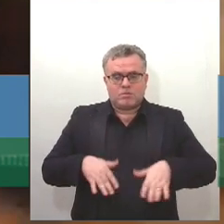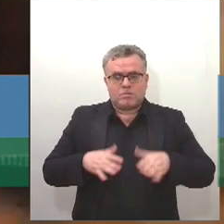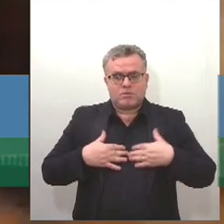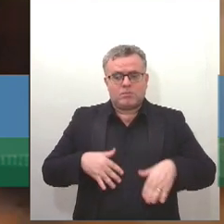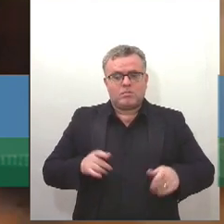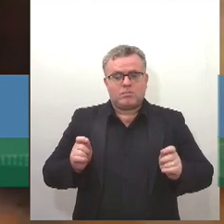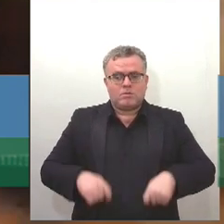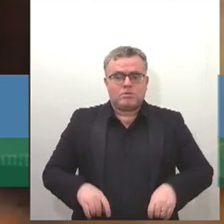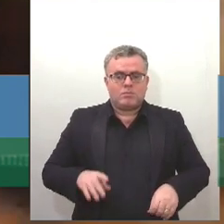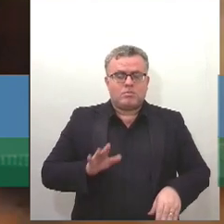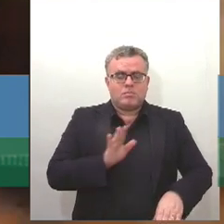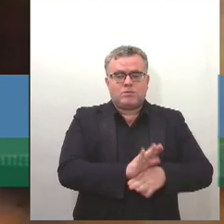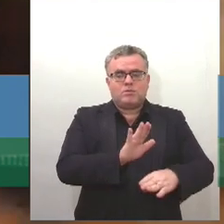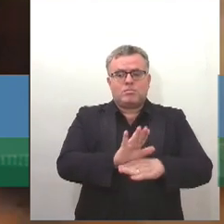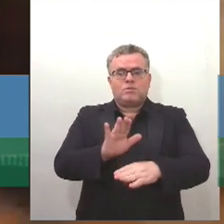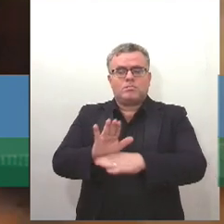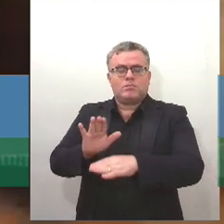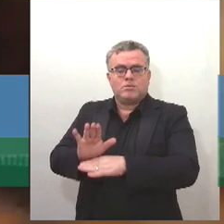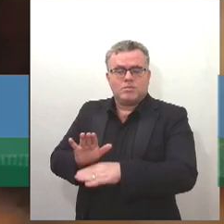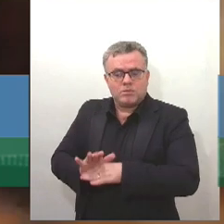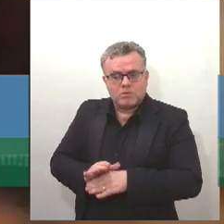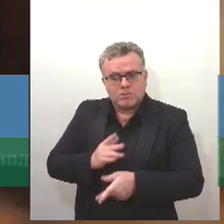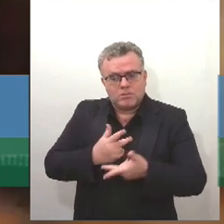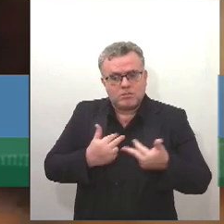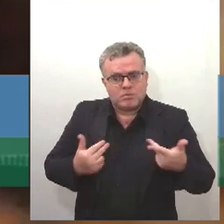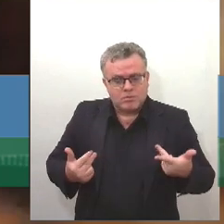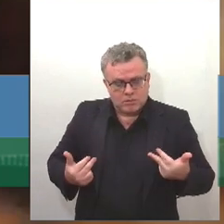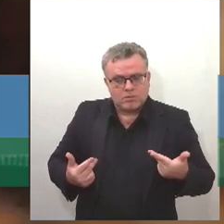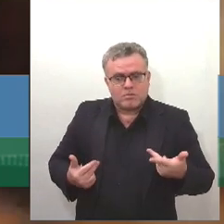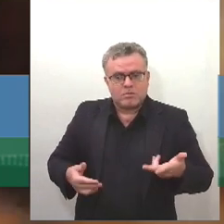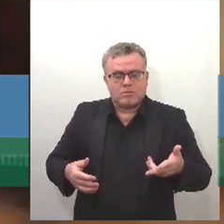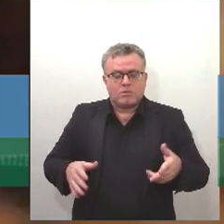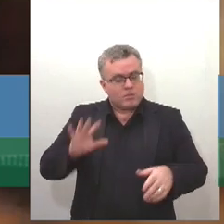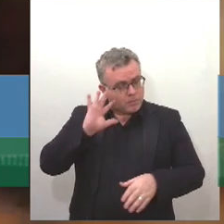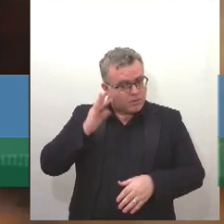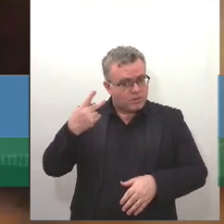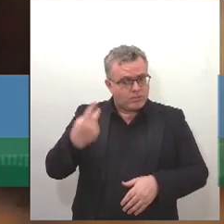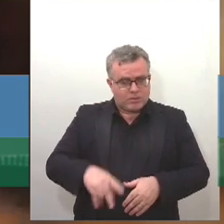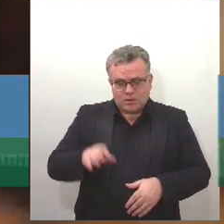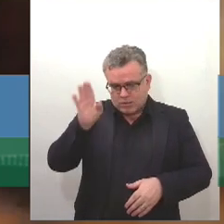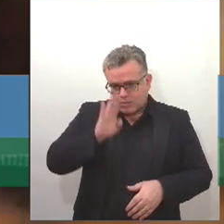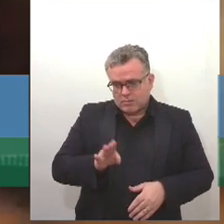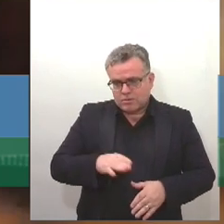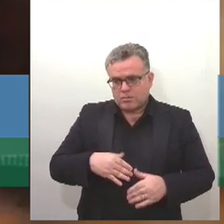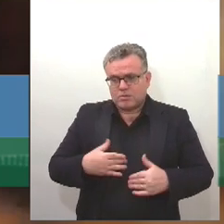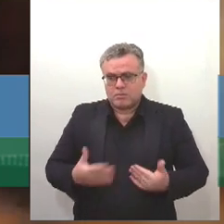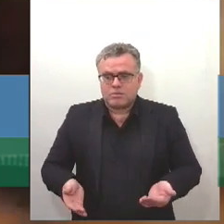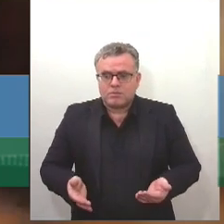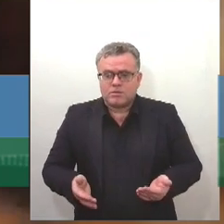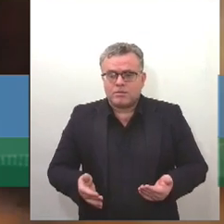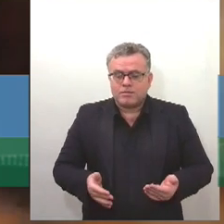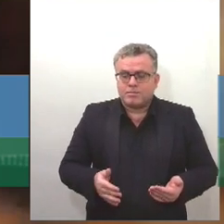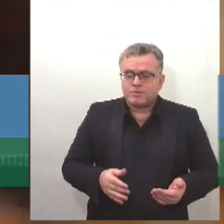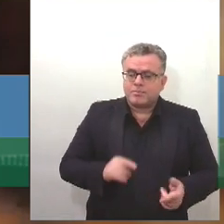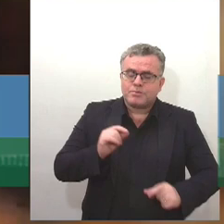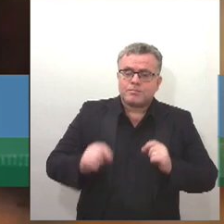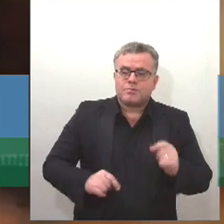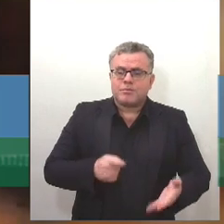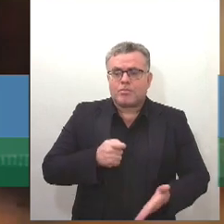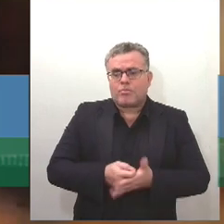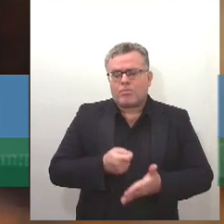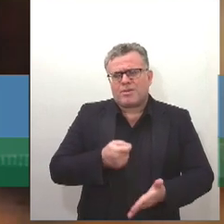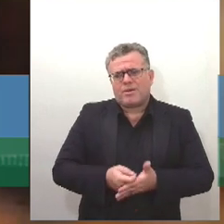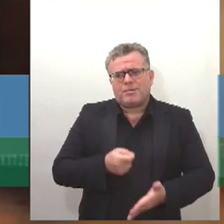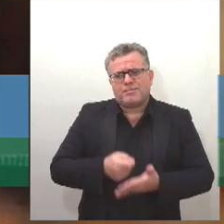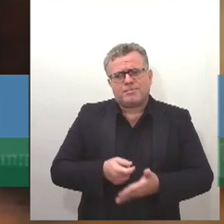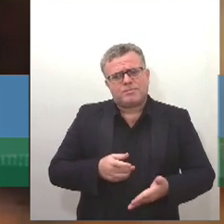complexidade do Brasil que é um país Continental e desigual acaba obrigando a